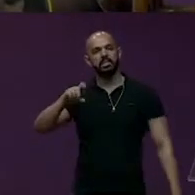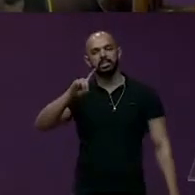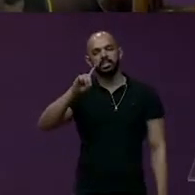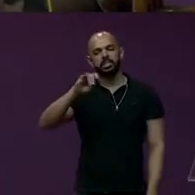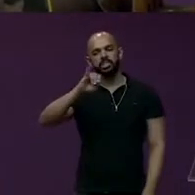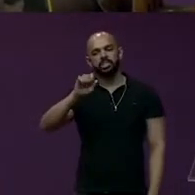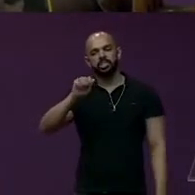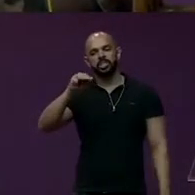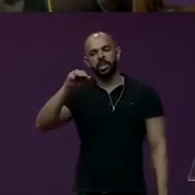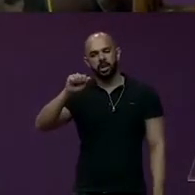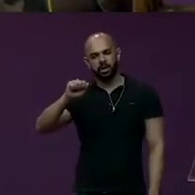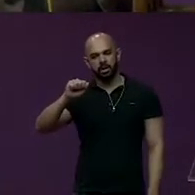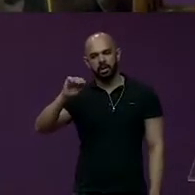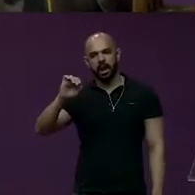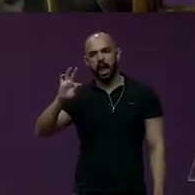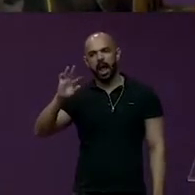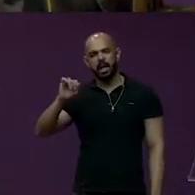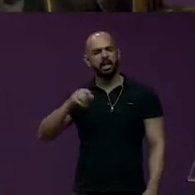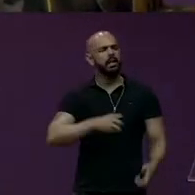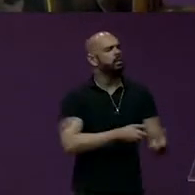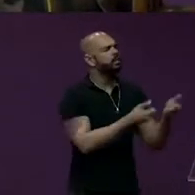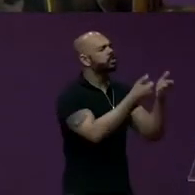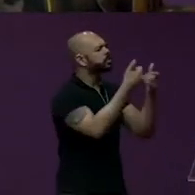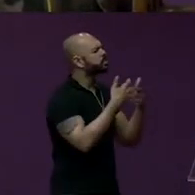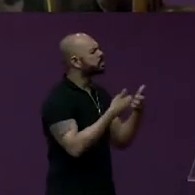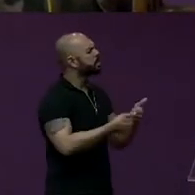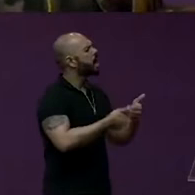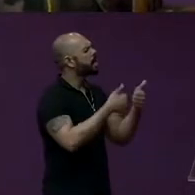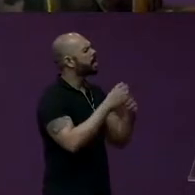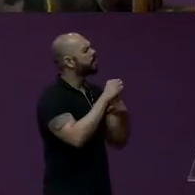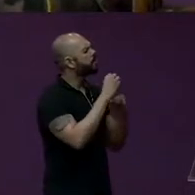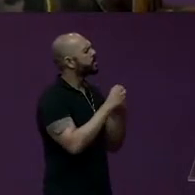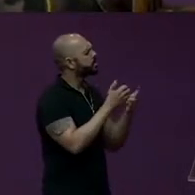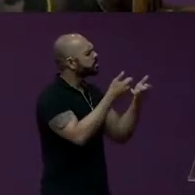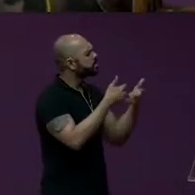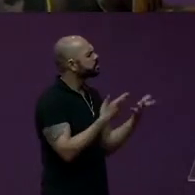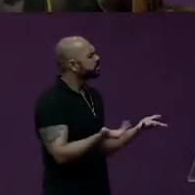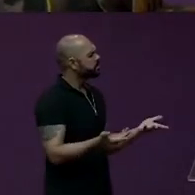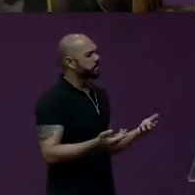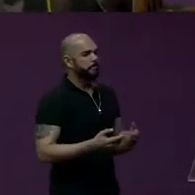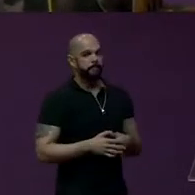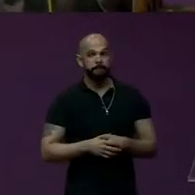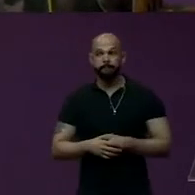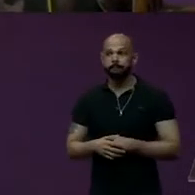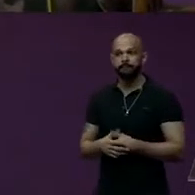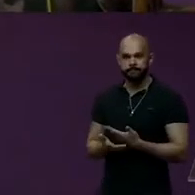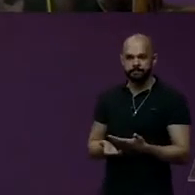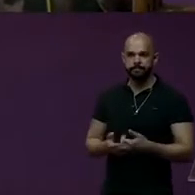ela falava assim, mas me explique melhor a Fiocruz. Aí,